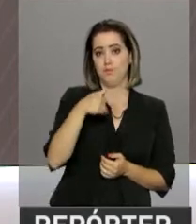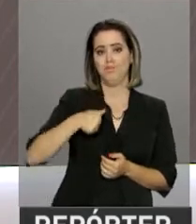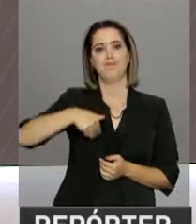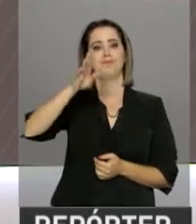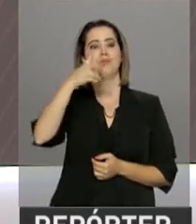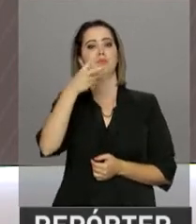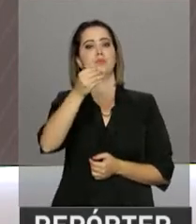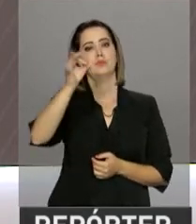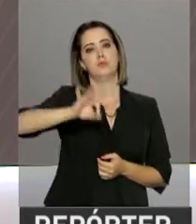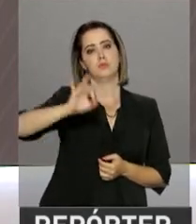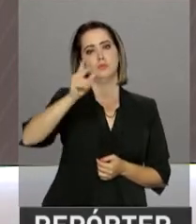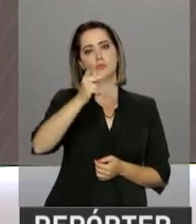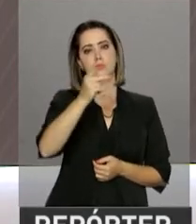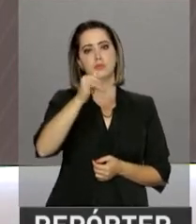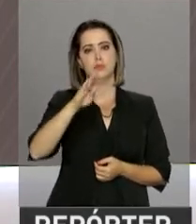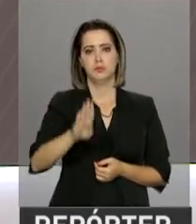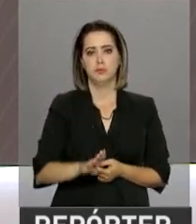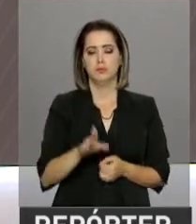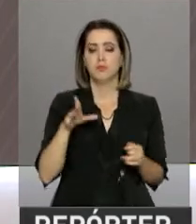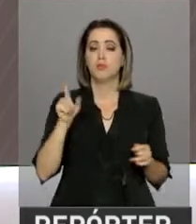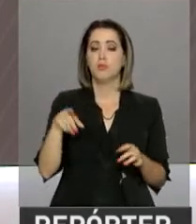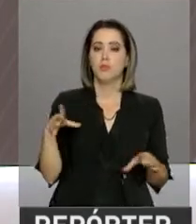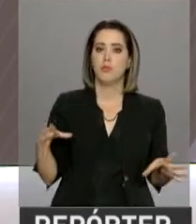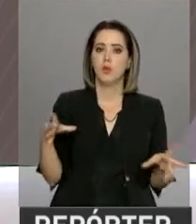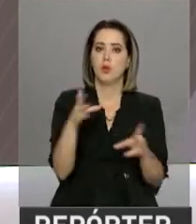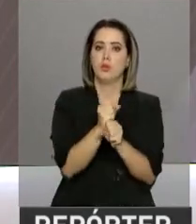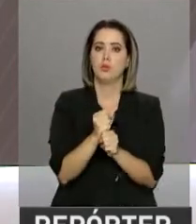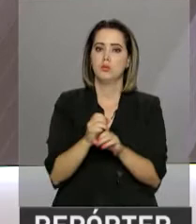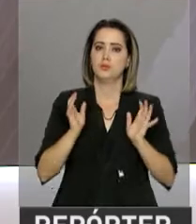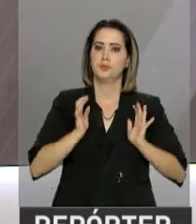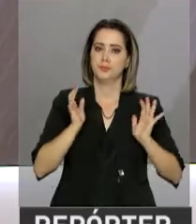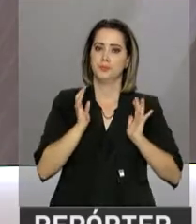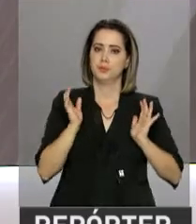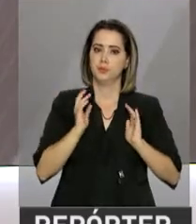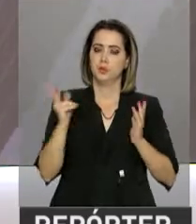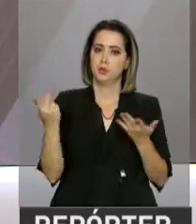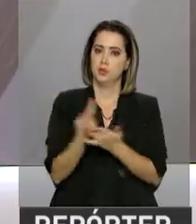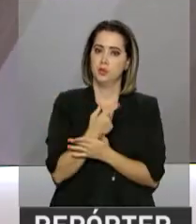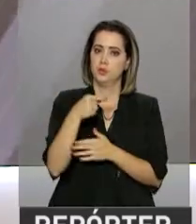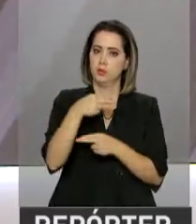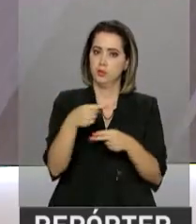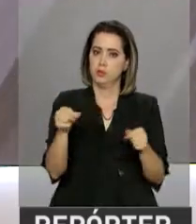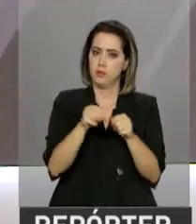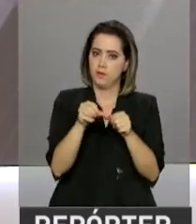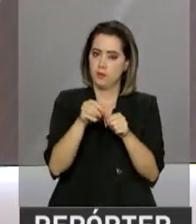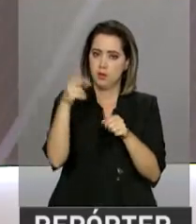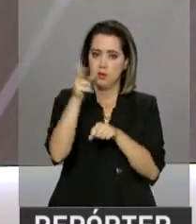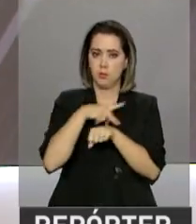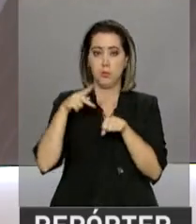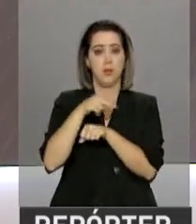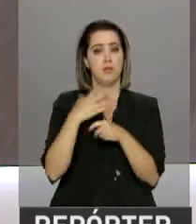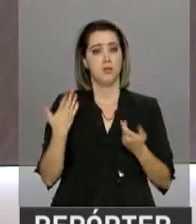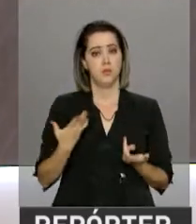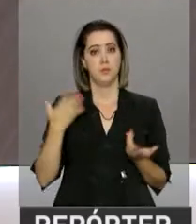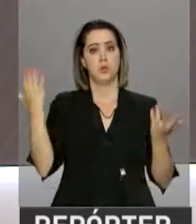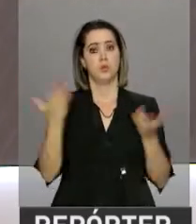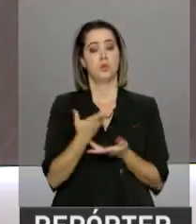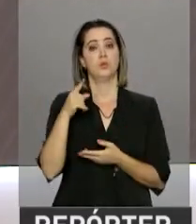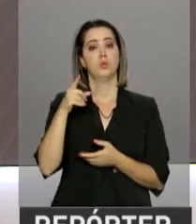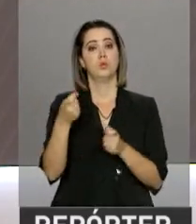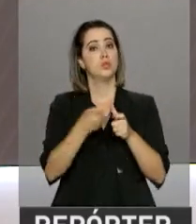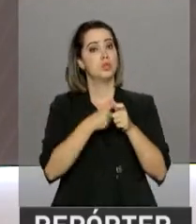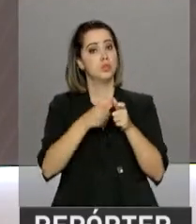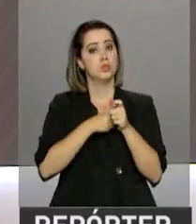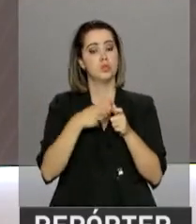podem ultrapassar 20% do PIB, que é a soma de todas as riquezas produzidas pelo país. Atualmente, o déficit